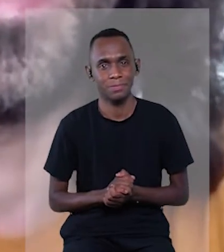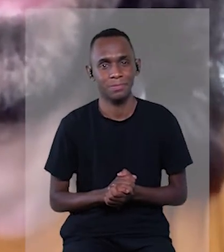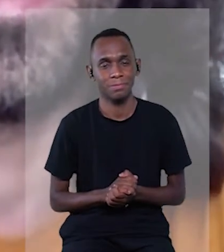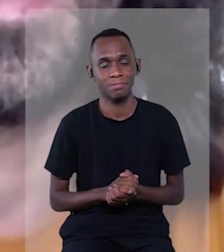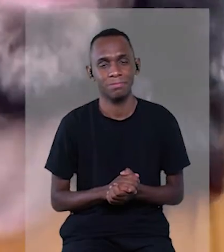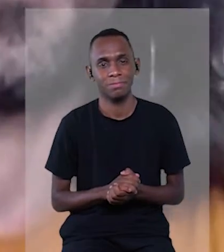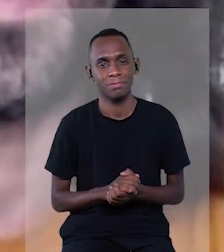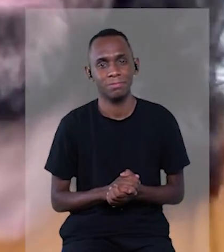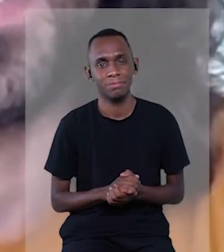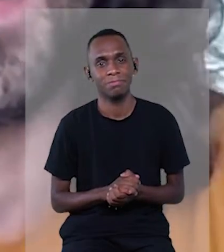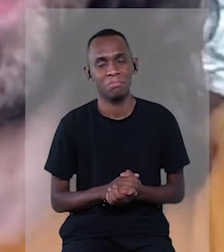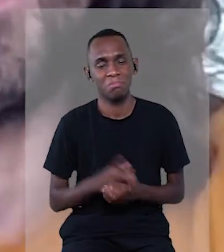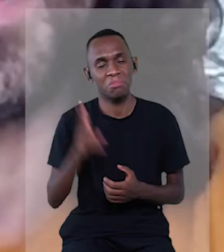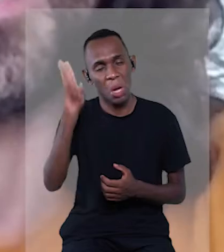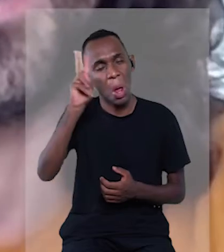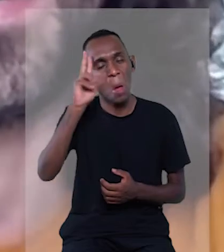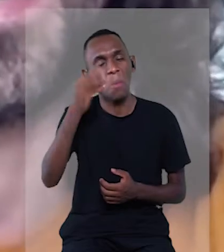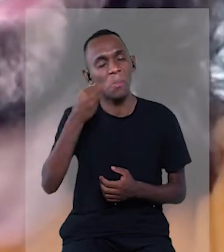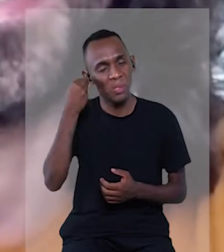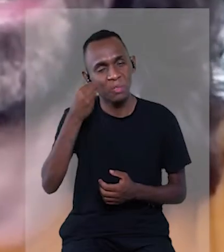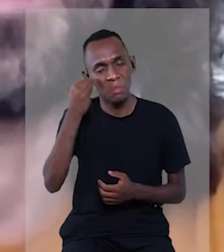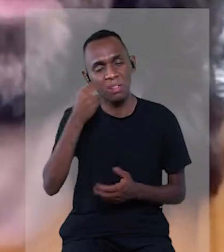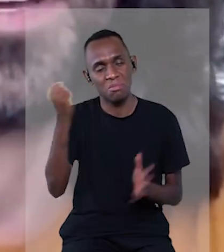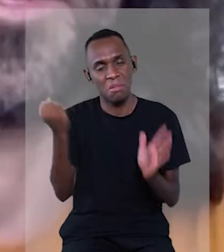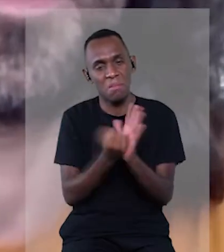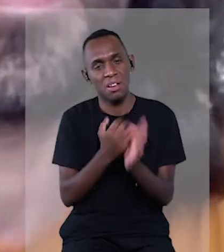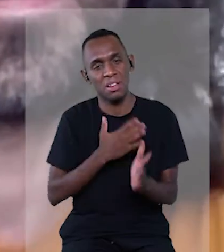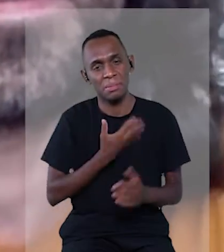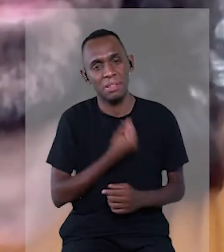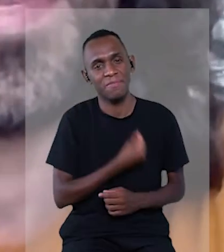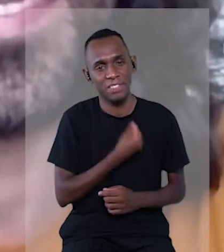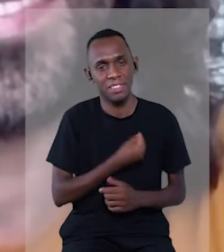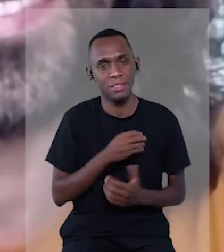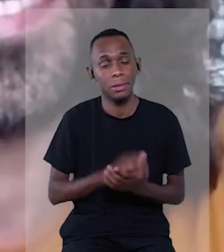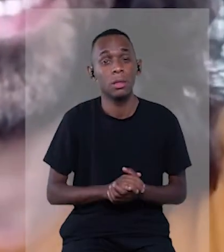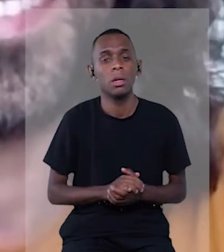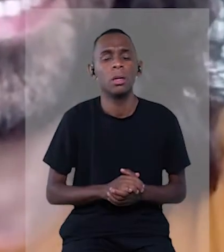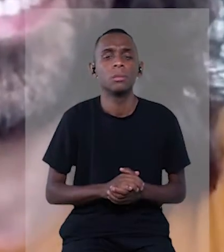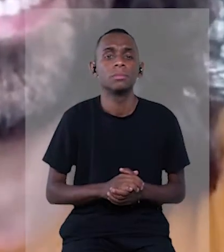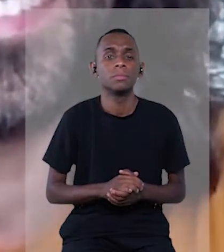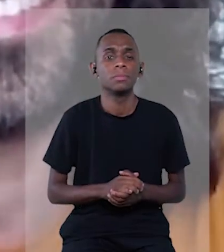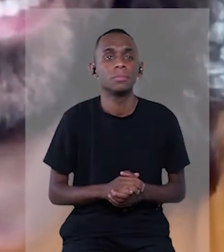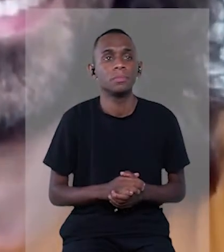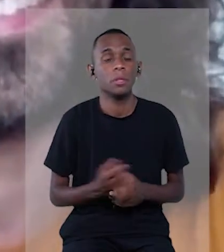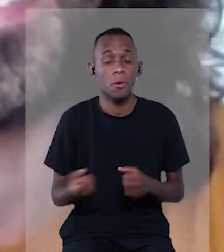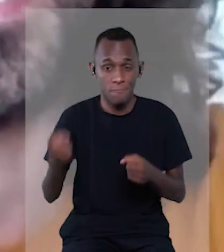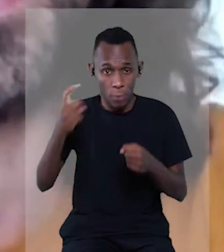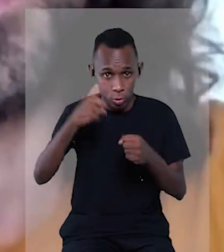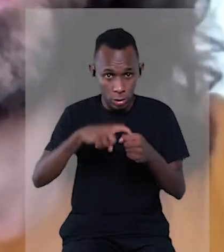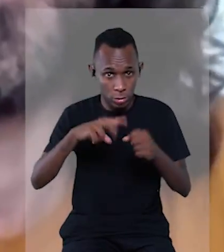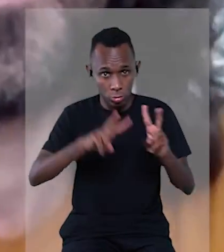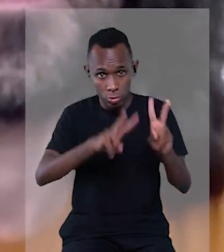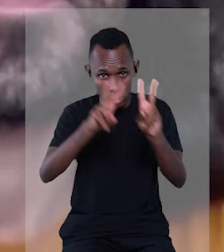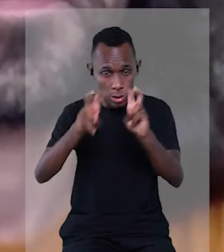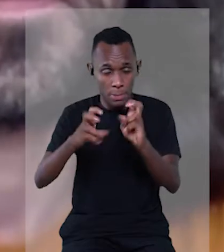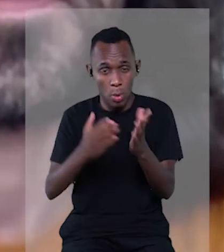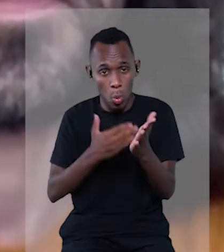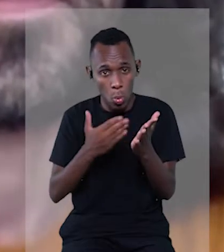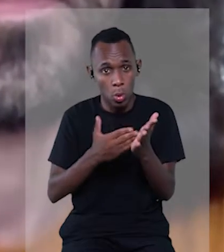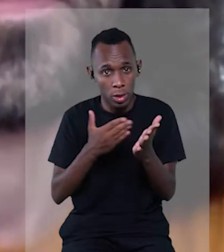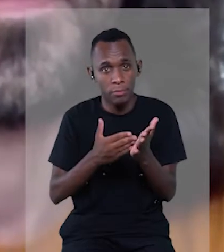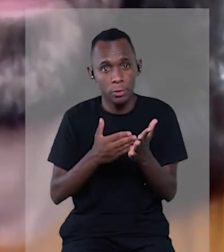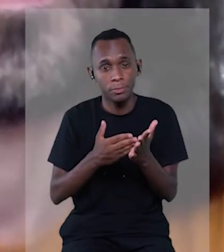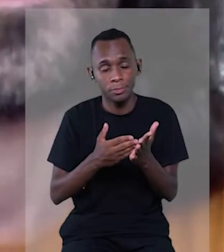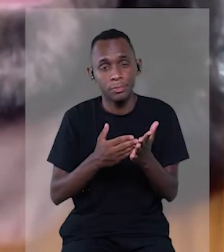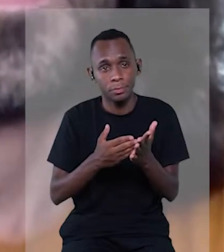e, enfim, é uma É. história que me marcou. Voltando um pouquinho aqui no